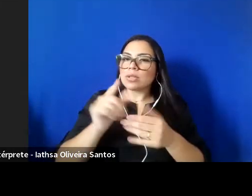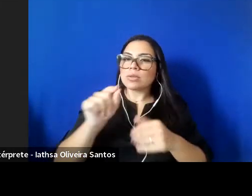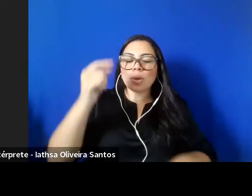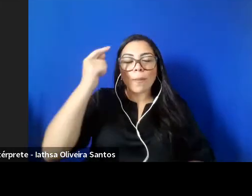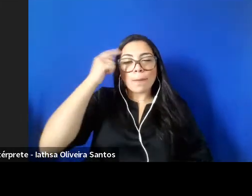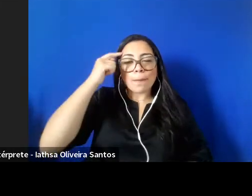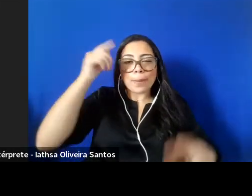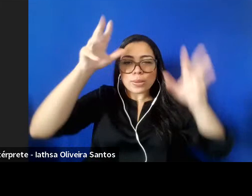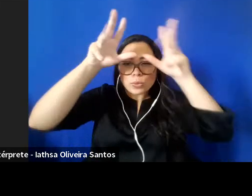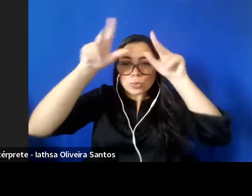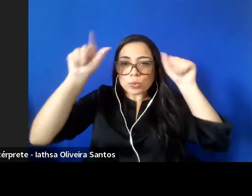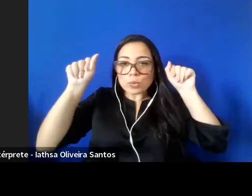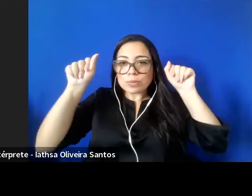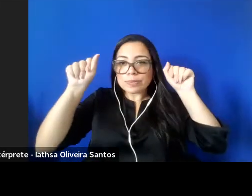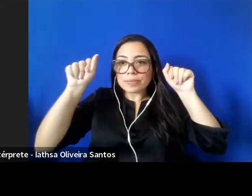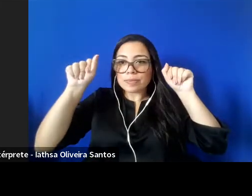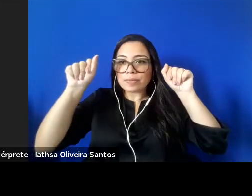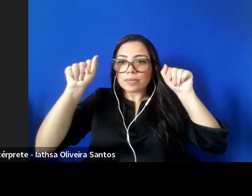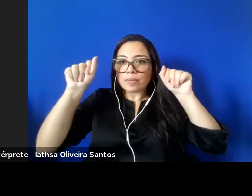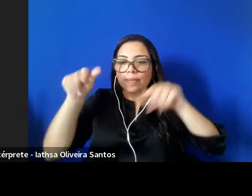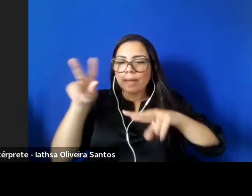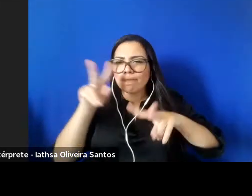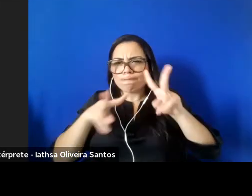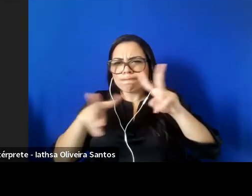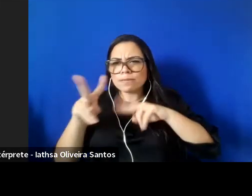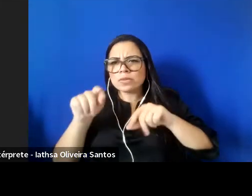tribunal do ponto de vista de